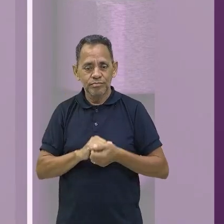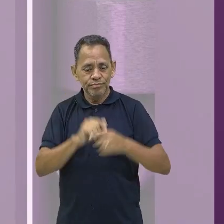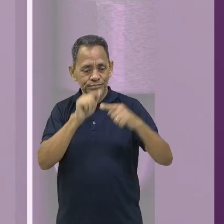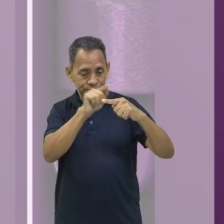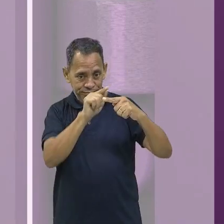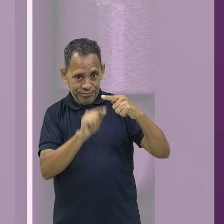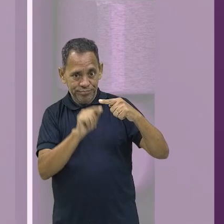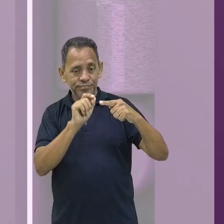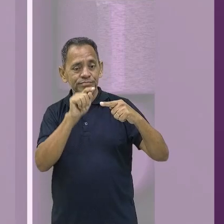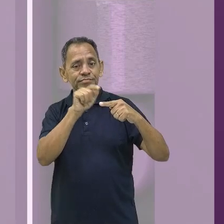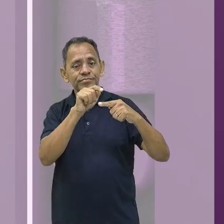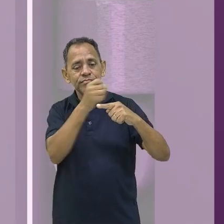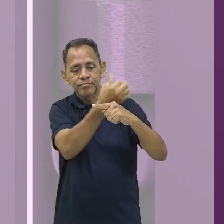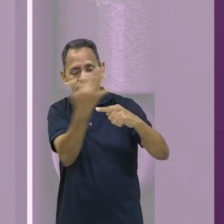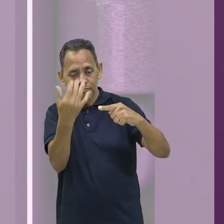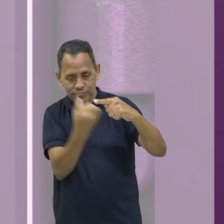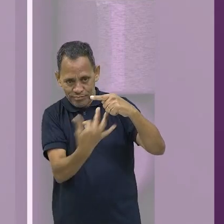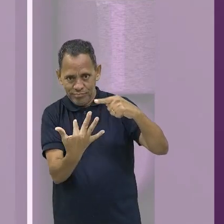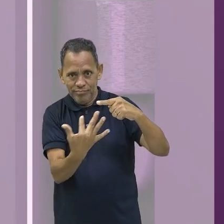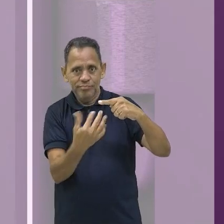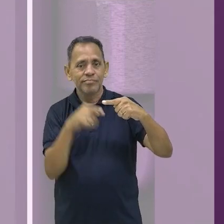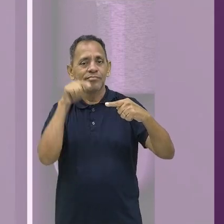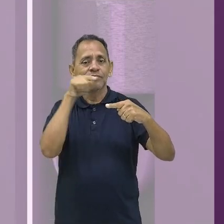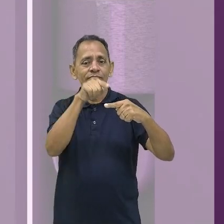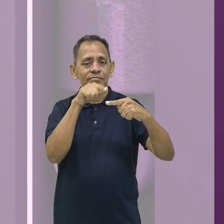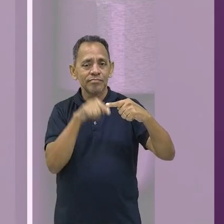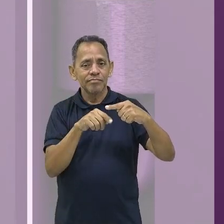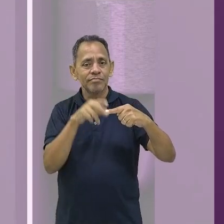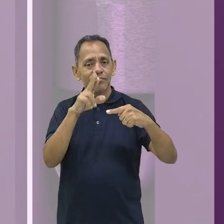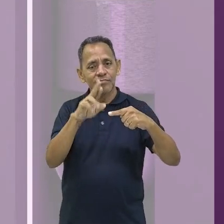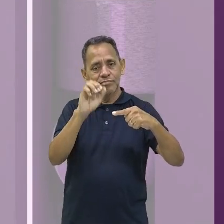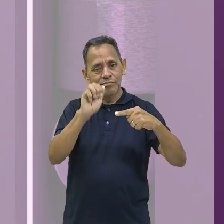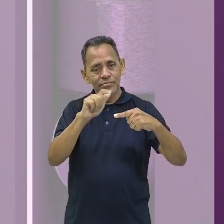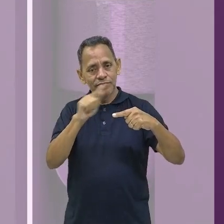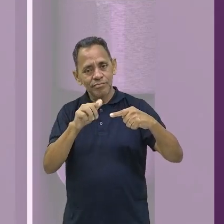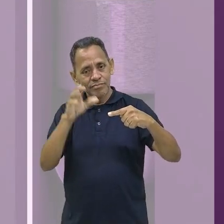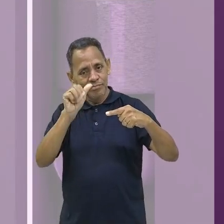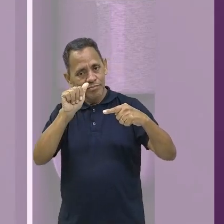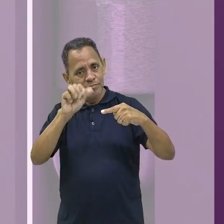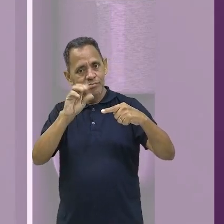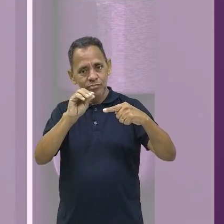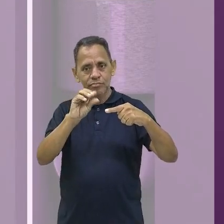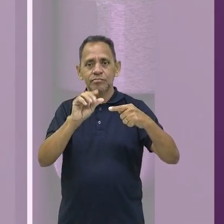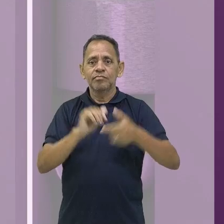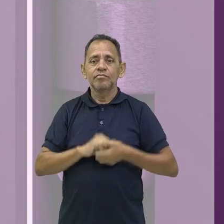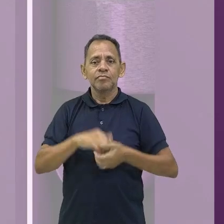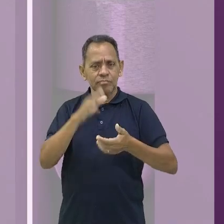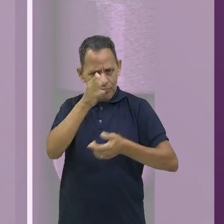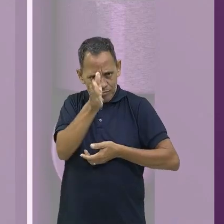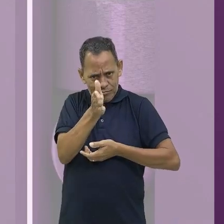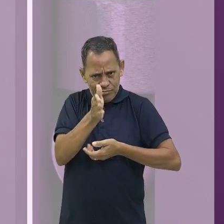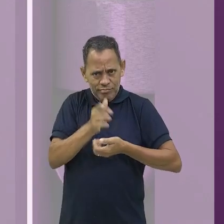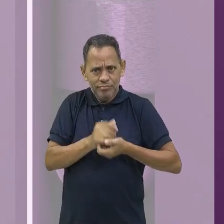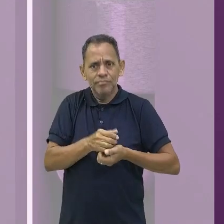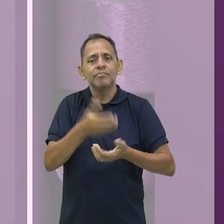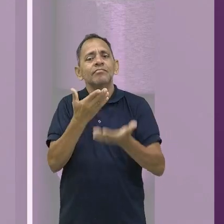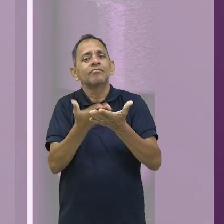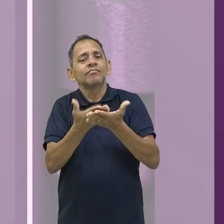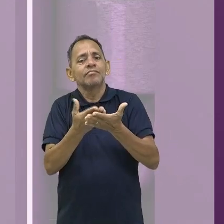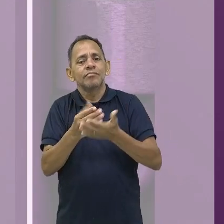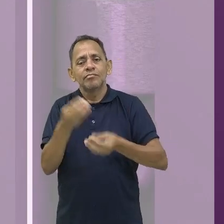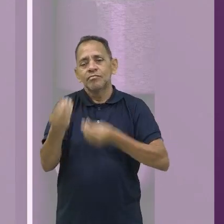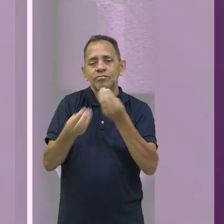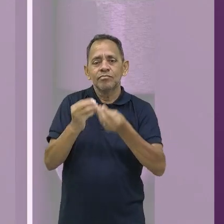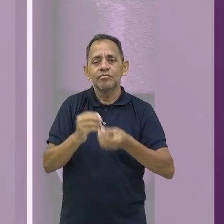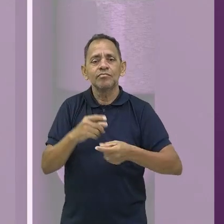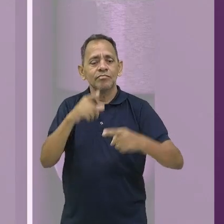mais é do que uma fração. Uma fração é uma razão, tá? Então, nós já estudamos frações, você já sabe que uma fração ela